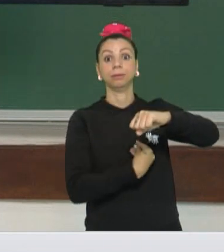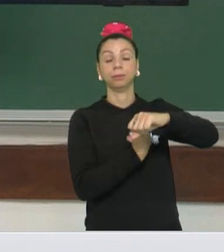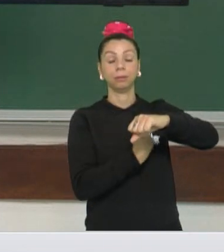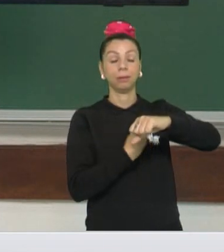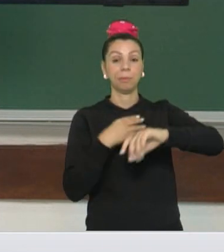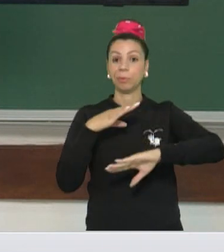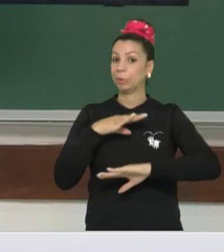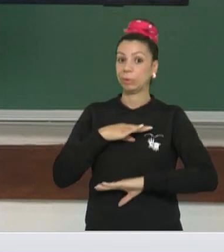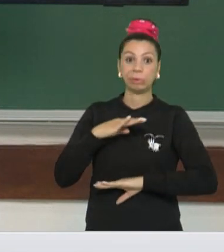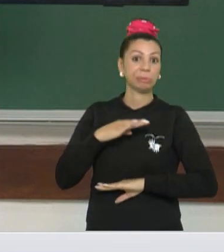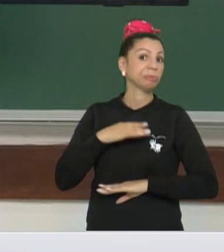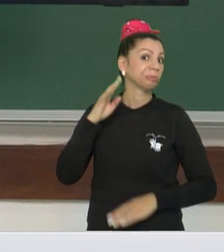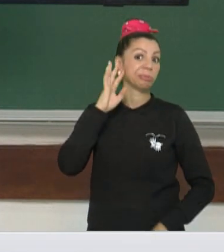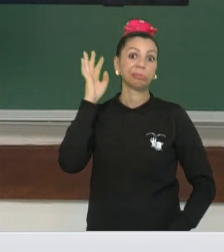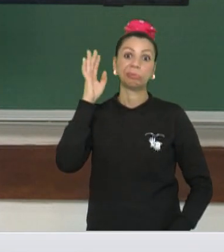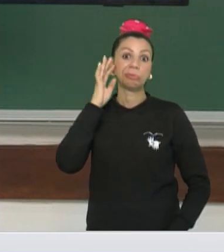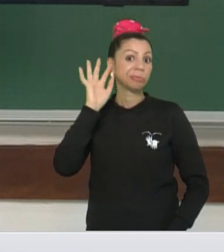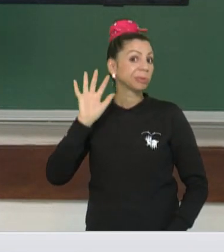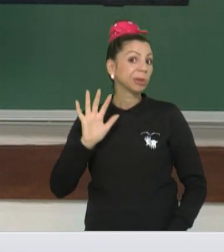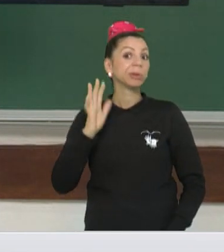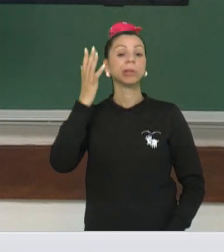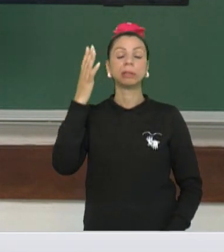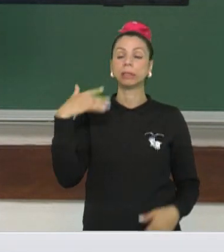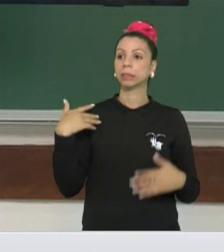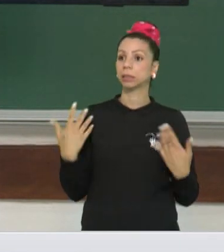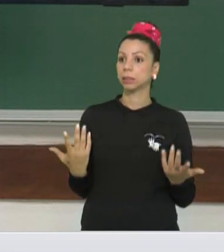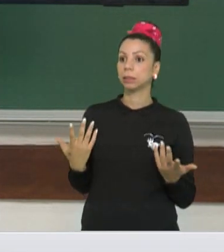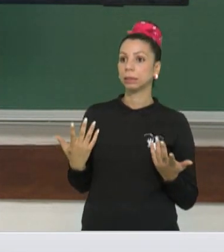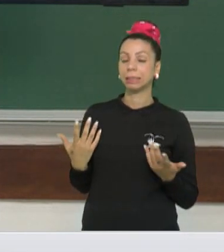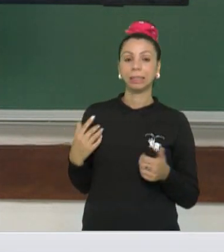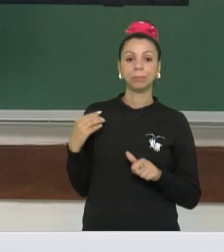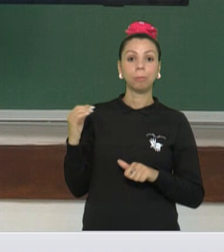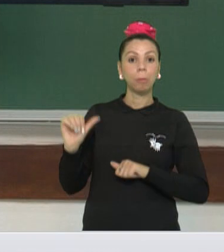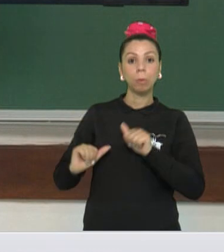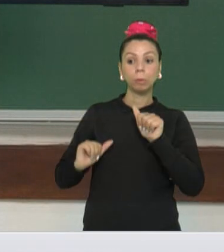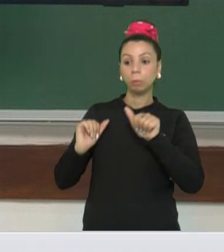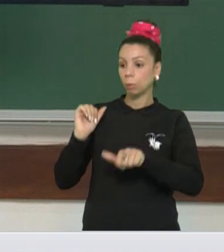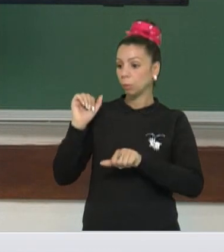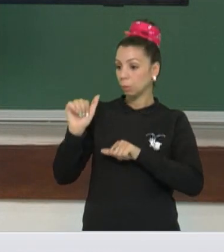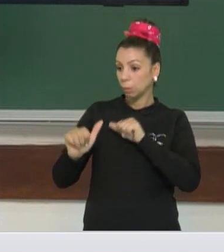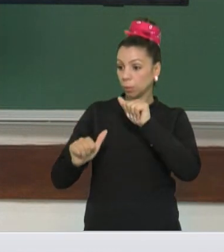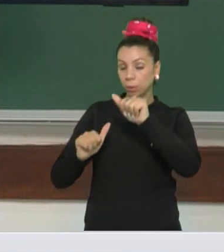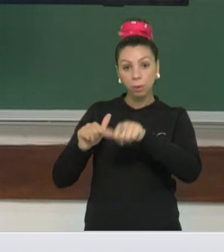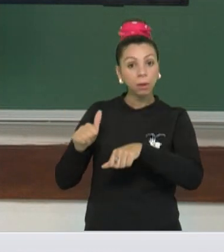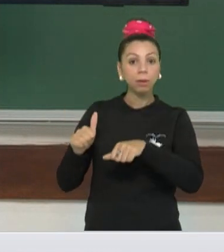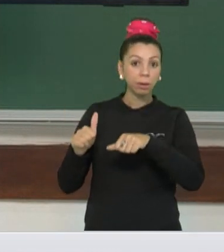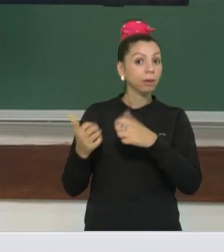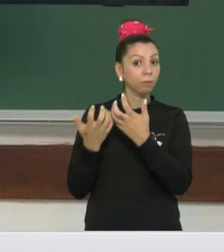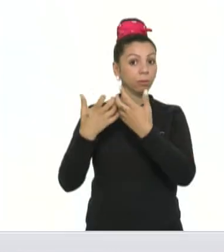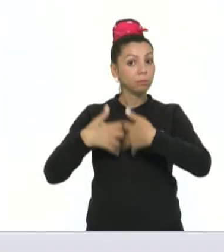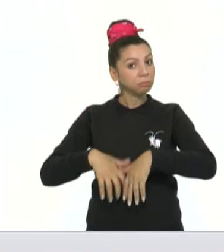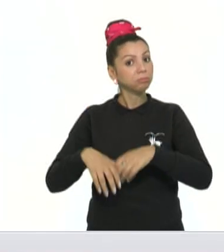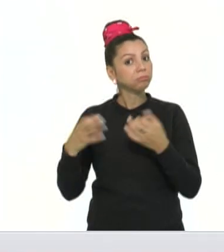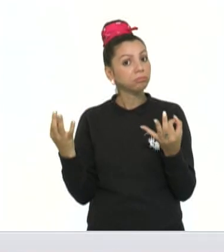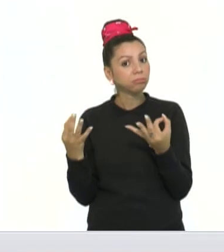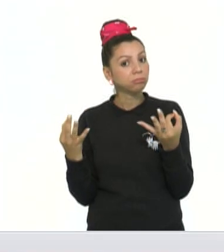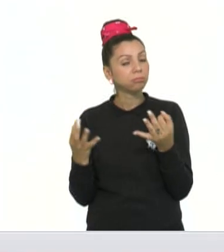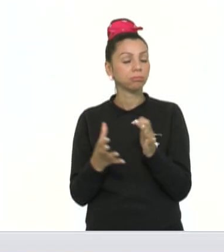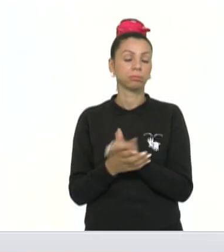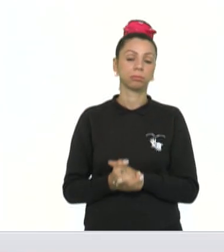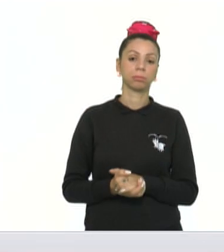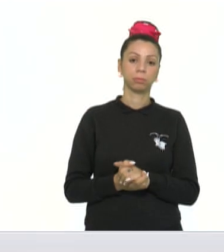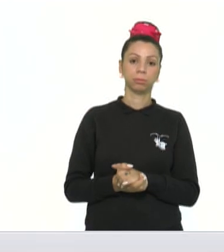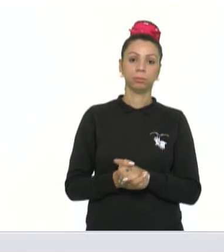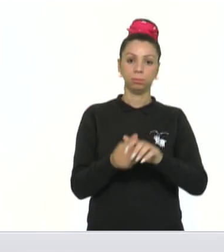situação que nós nunca imaginávamos e de repente as coisas se modificam e até funcionam, né? Vimos que devido